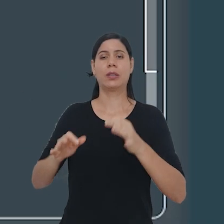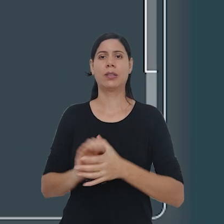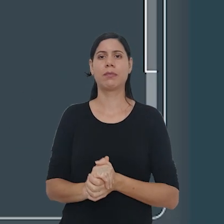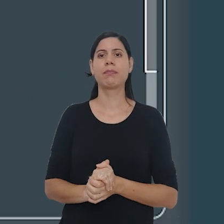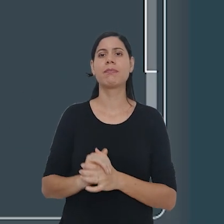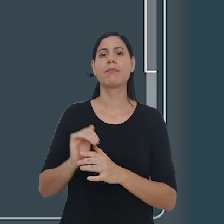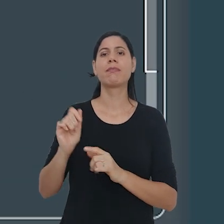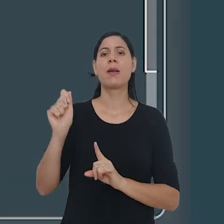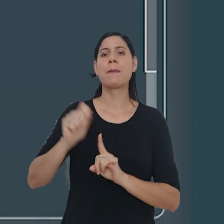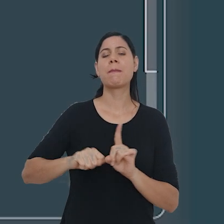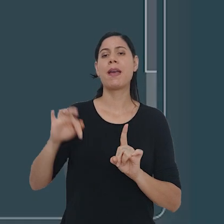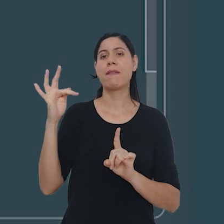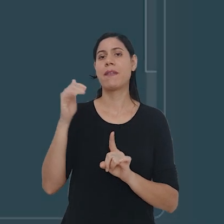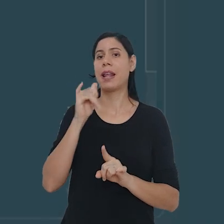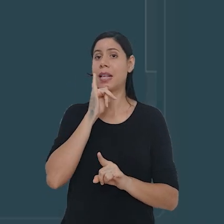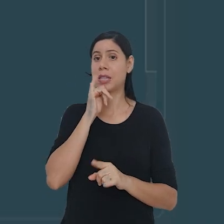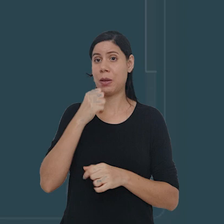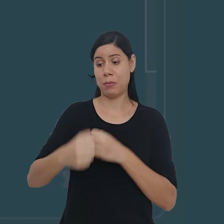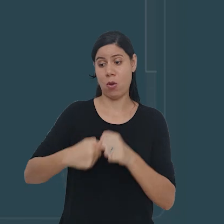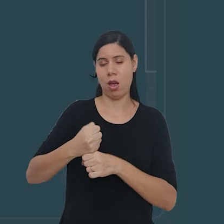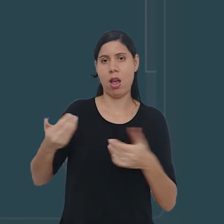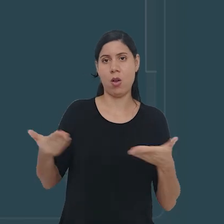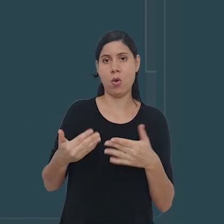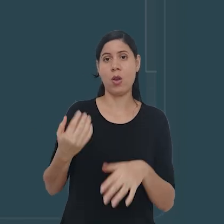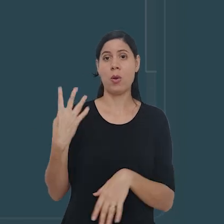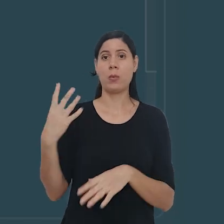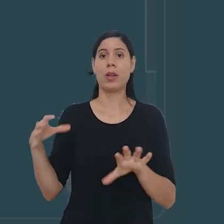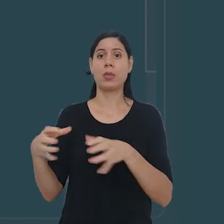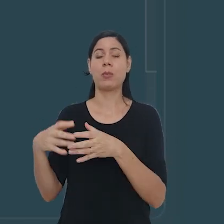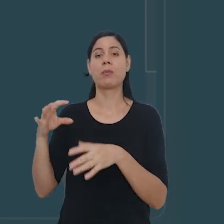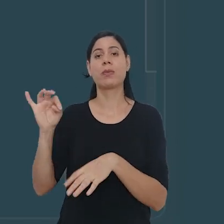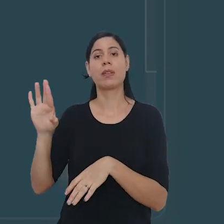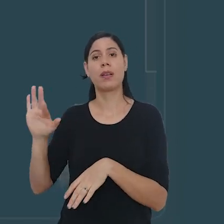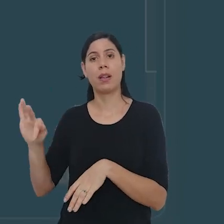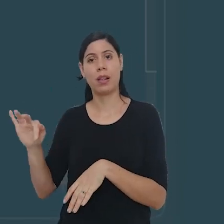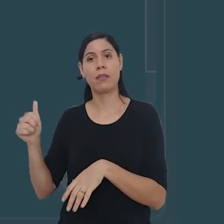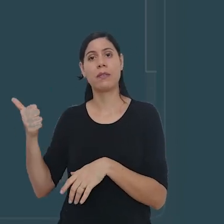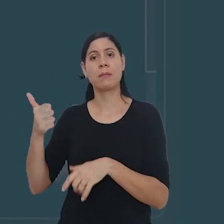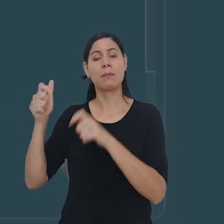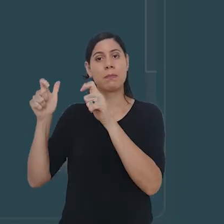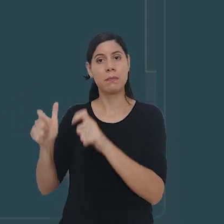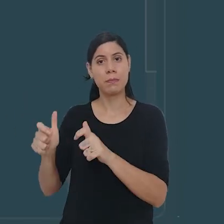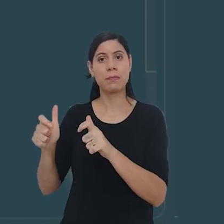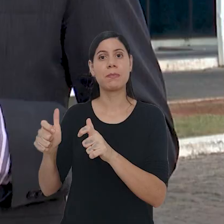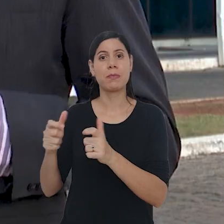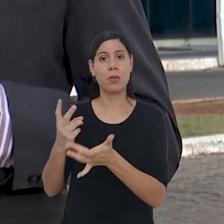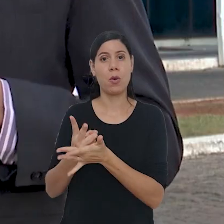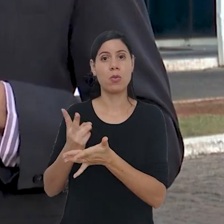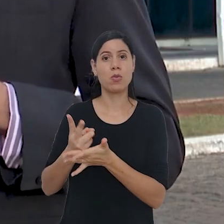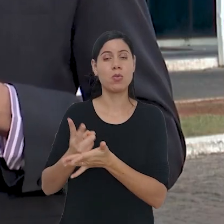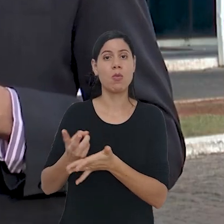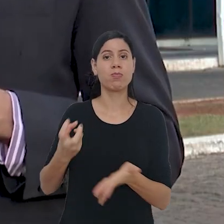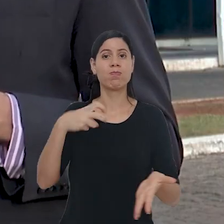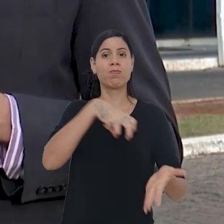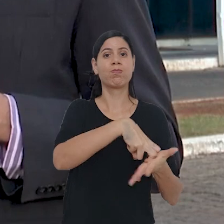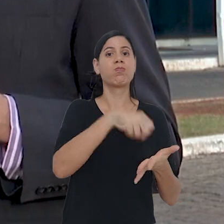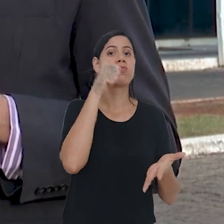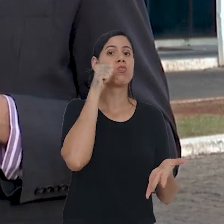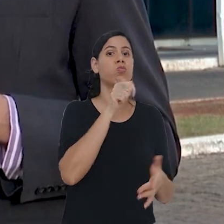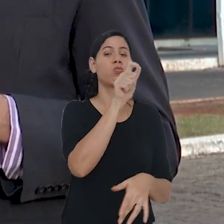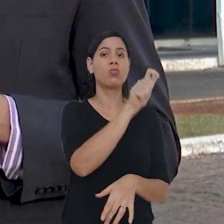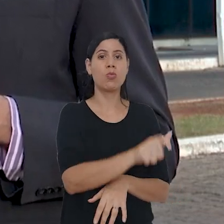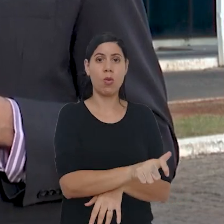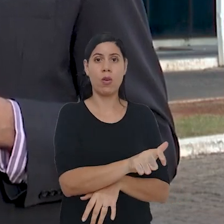Seguro Social, o INSS, lidera a lista dos maiores litigantes do Sistema Judiciário Nacional. Em fevereiro desse ano,